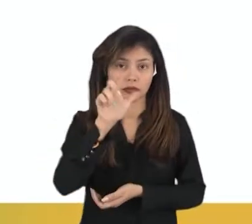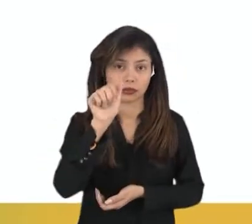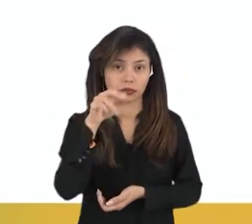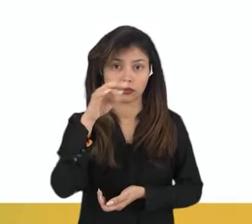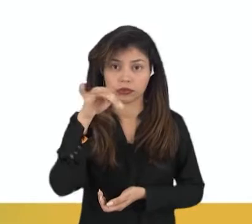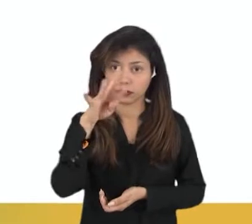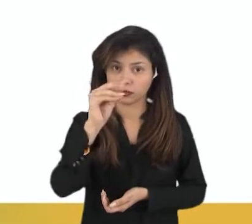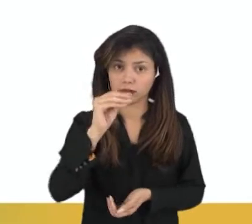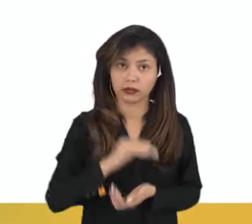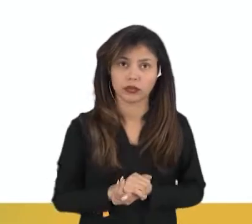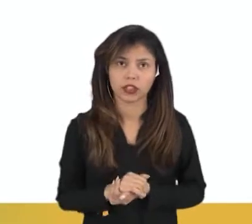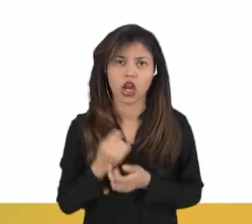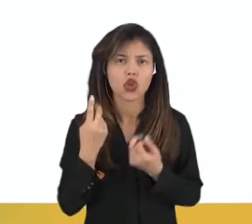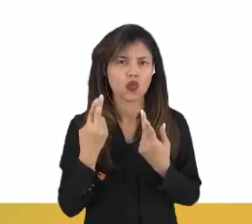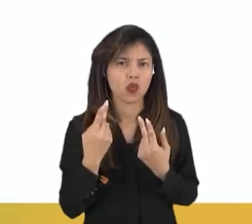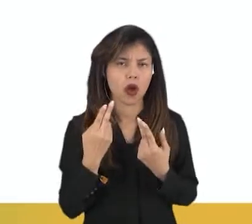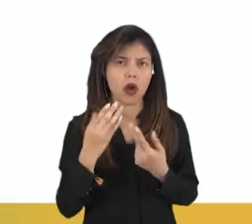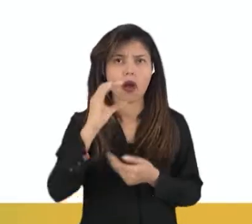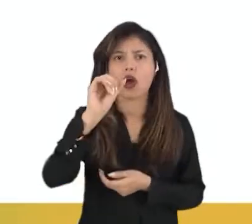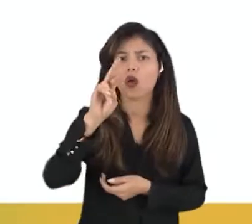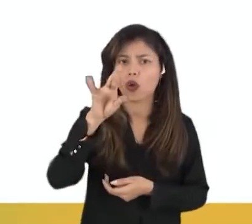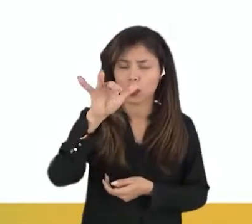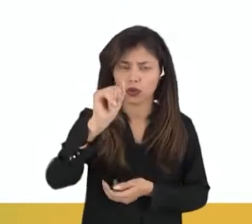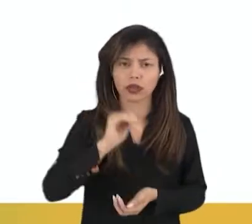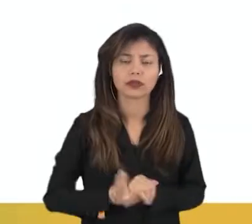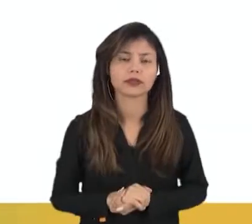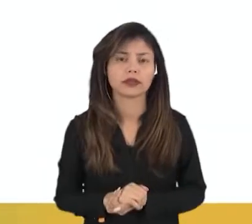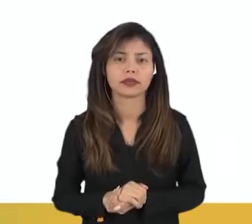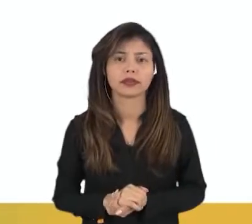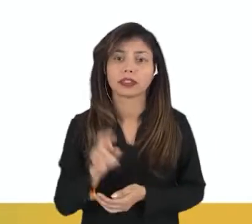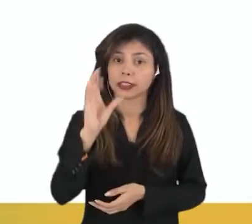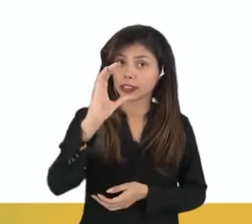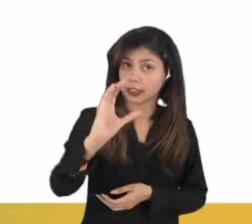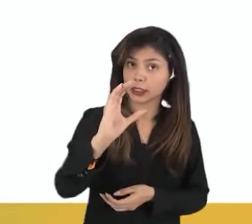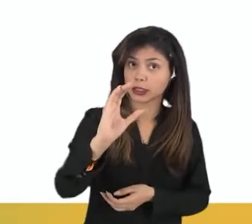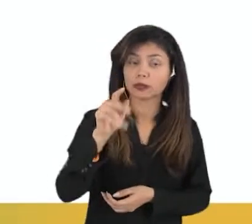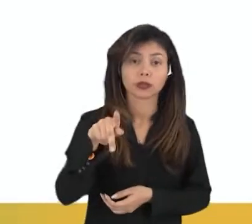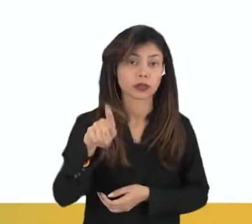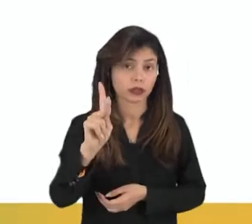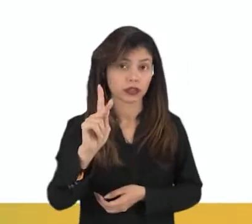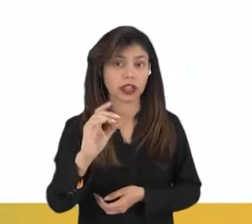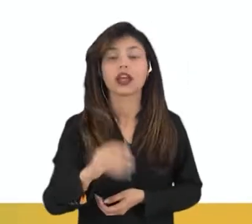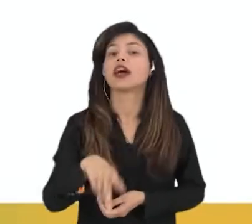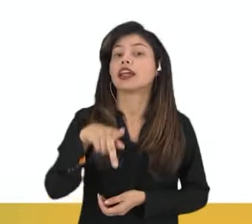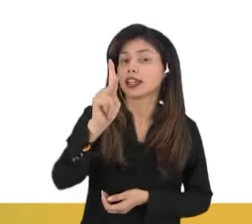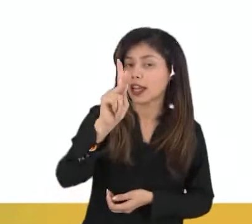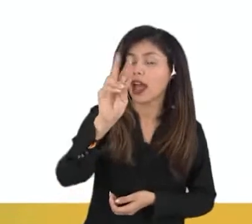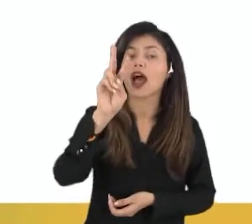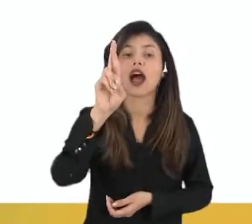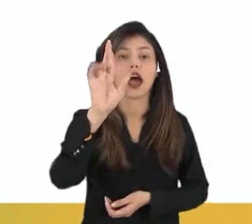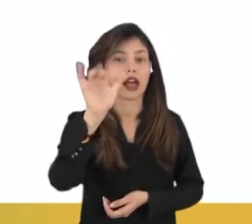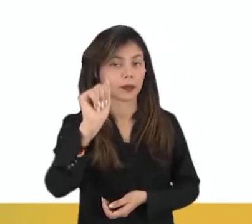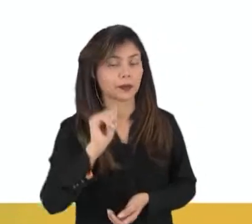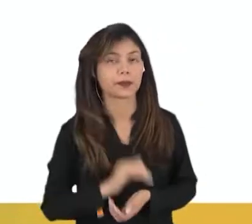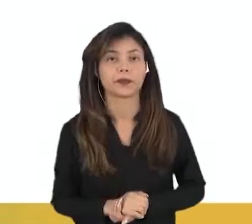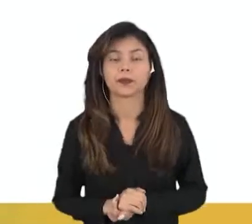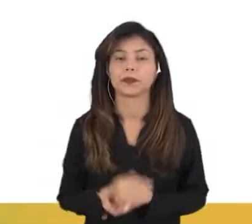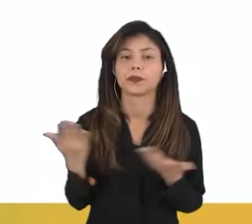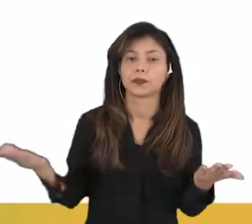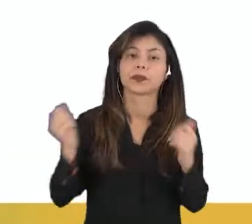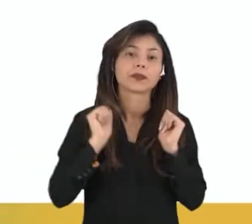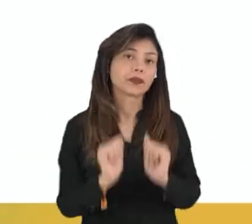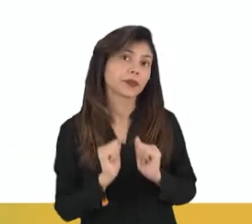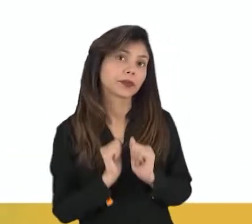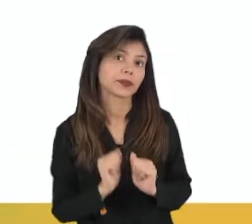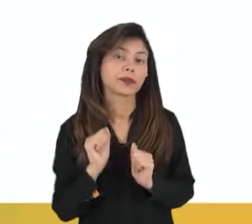serem iguais, né, à coroa. Observe que nós estamos usando C para coroa e o K para cara, né, indicando cara. Então, nós